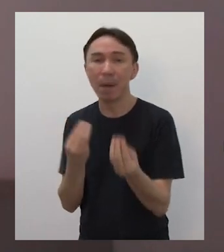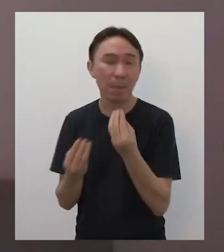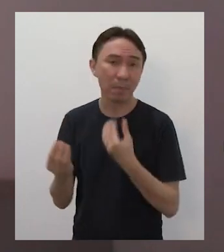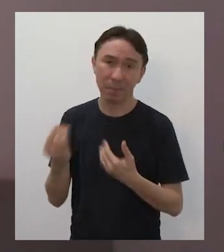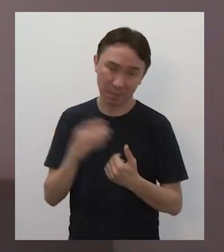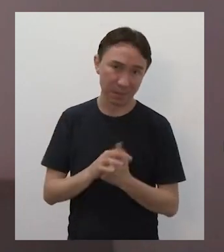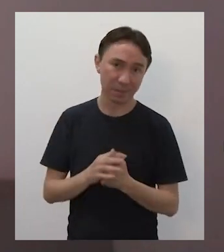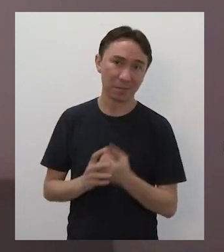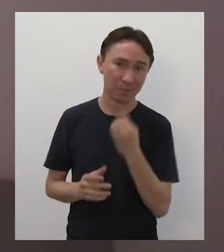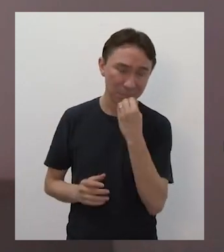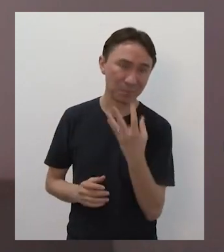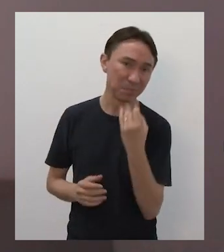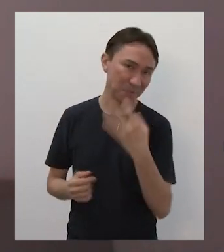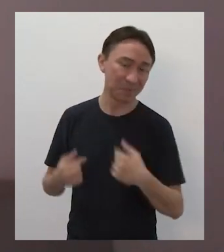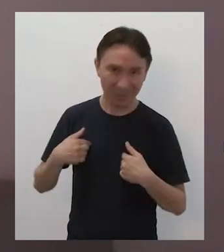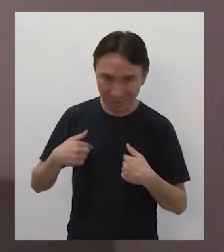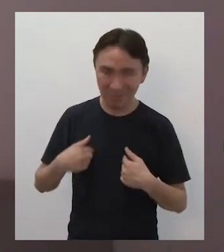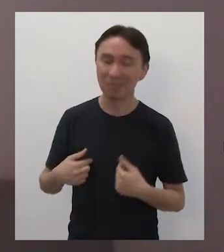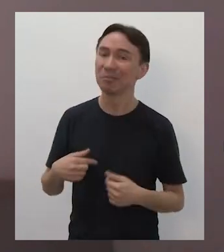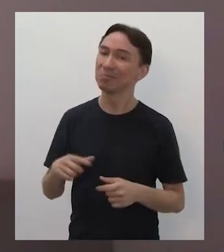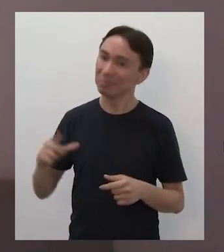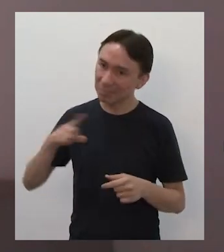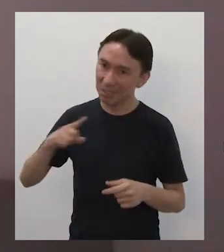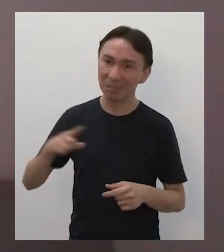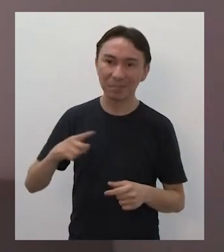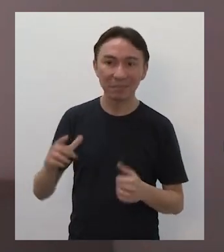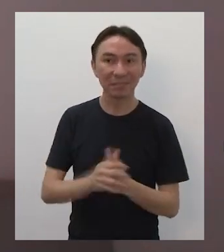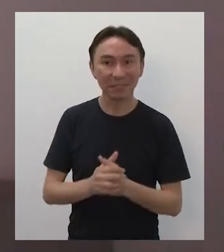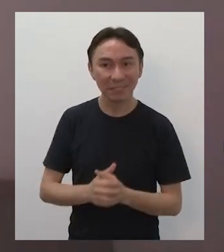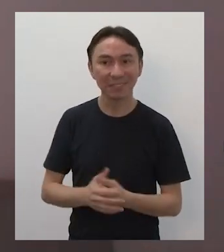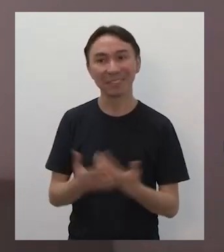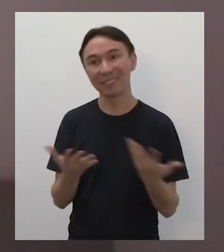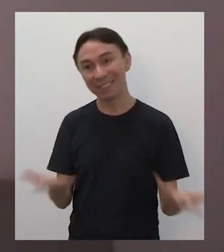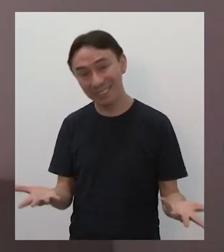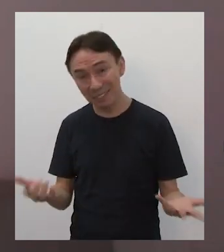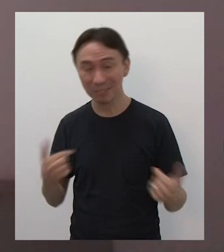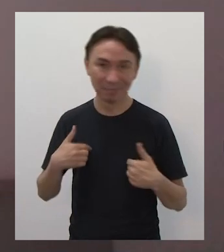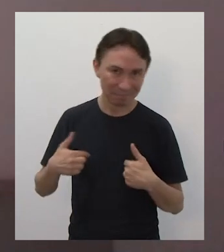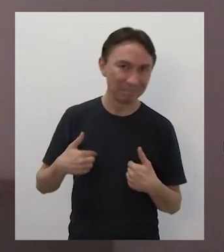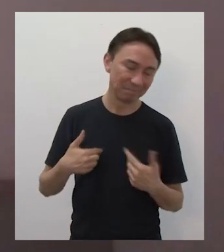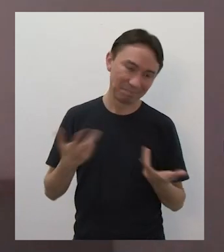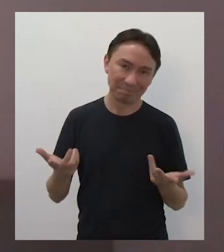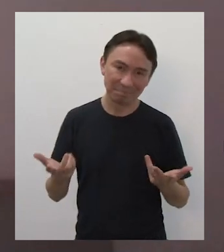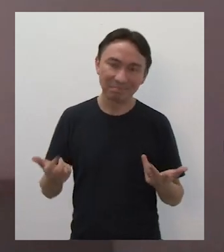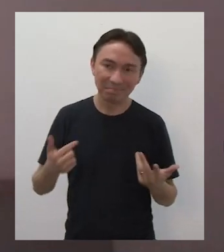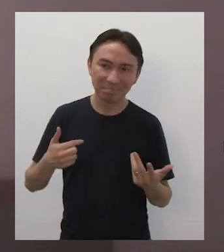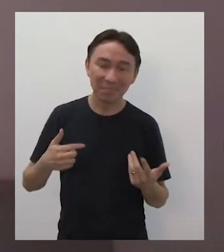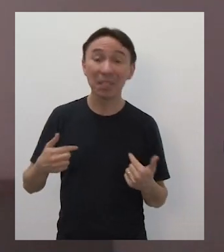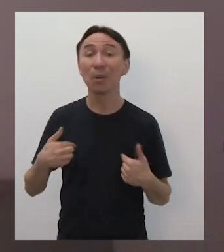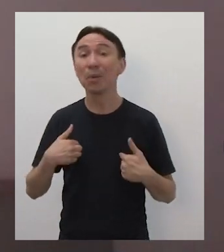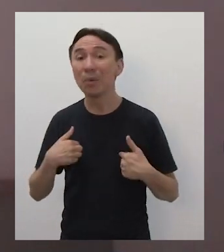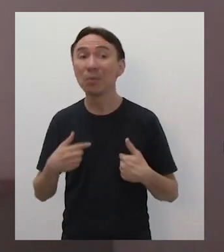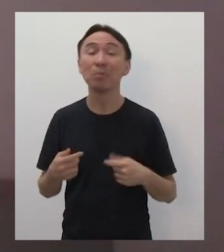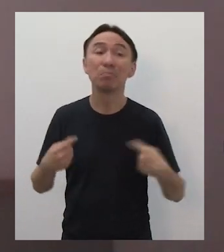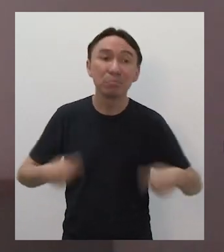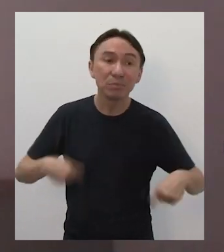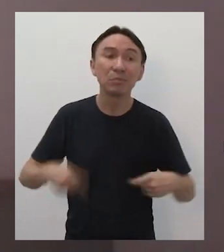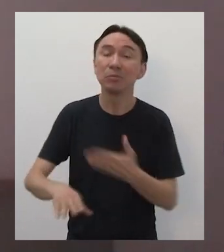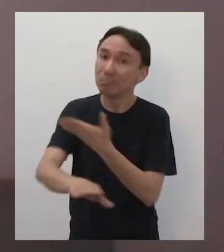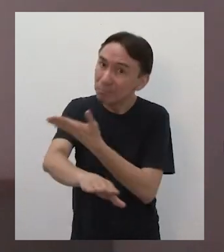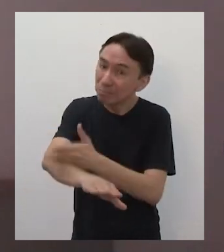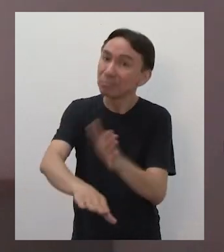Eu tenho isso, gente. Olha, que modesta, mas é verdade. Eu tento praticar bastante.